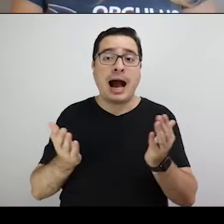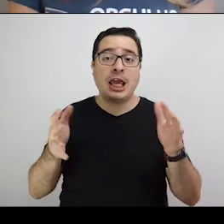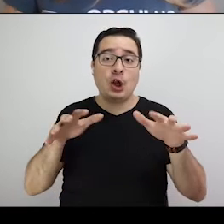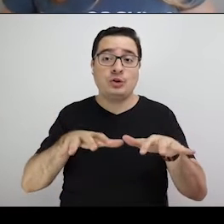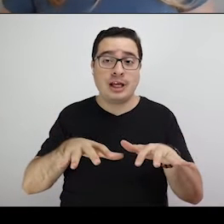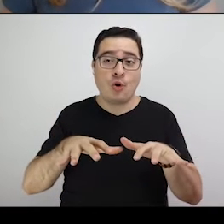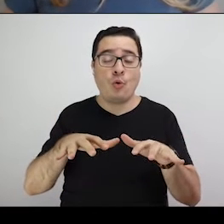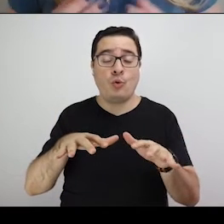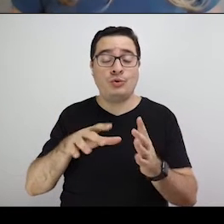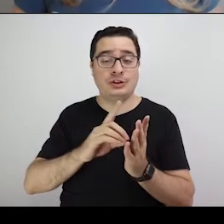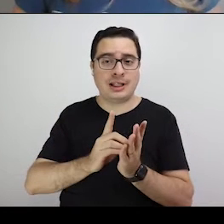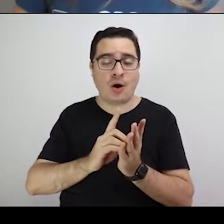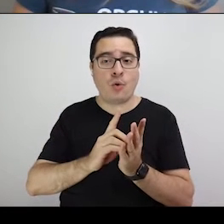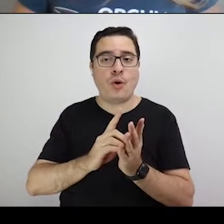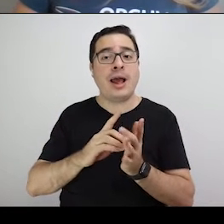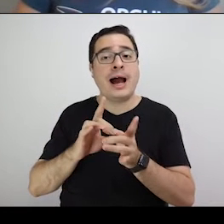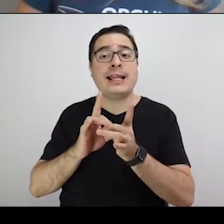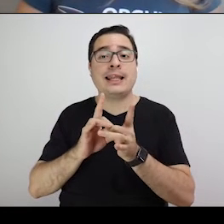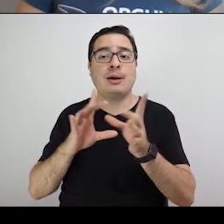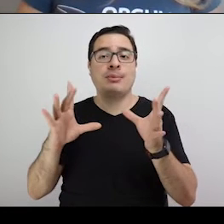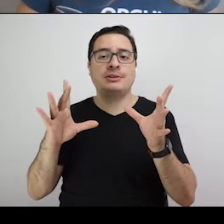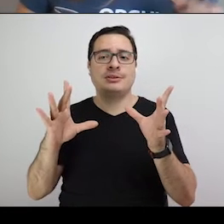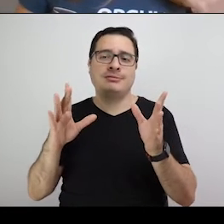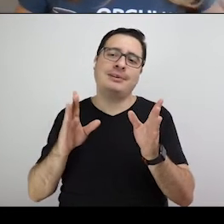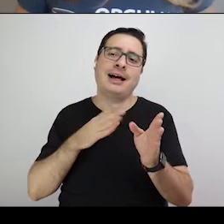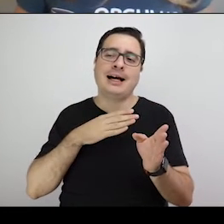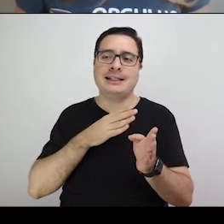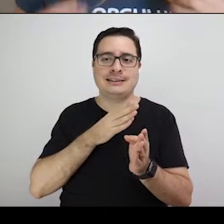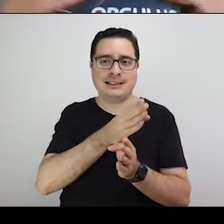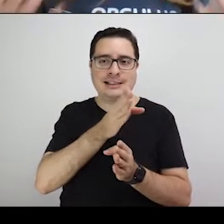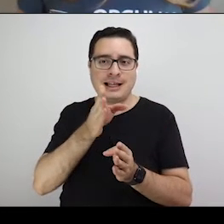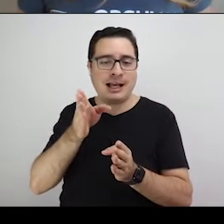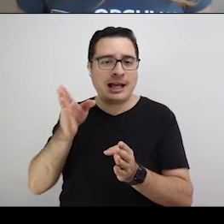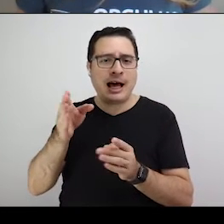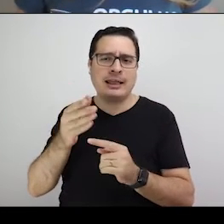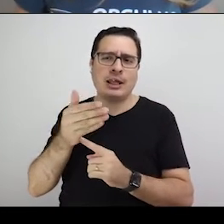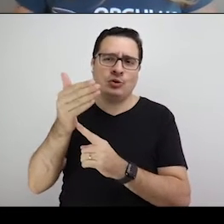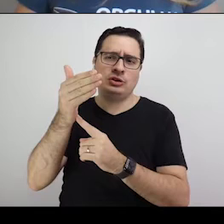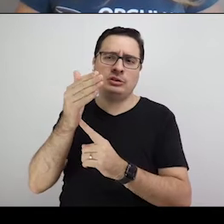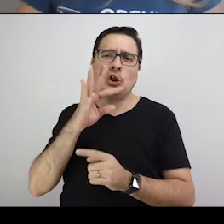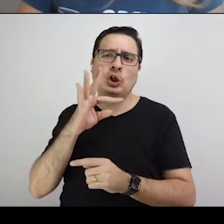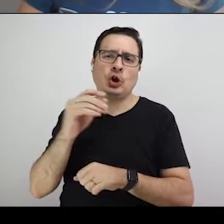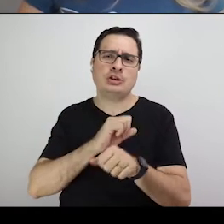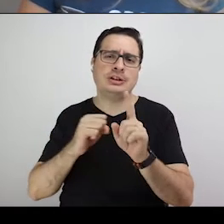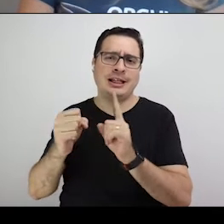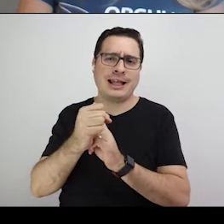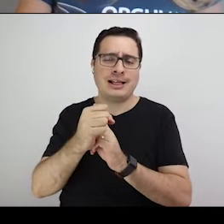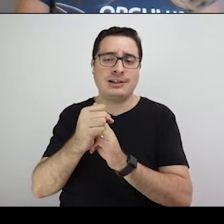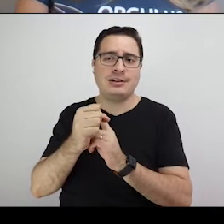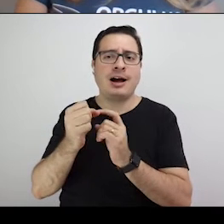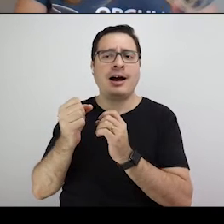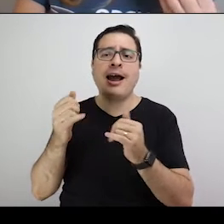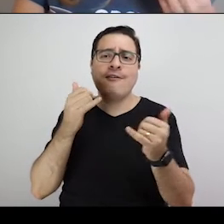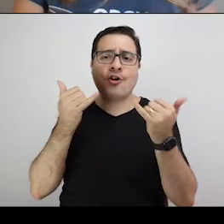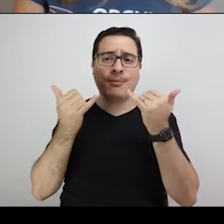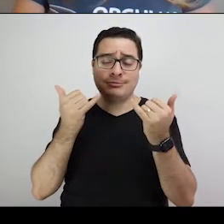é a democratização do acesso às tecnologias, visando a inclusão de todos na sociedade da informação. É